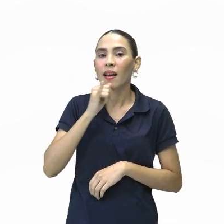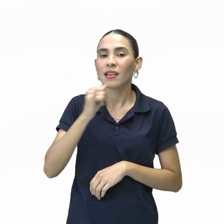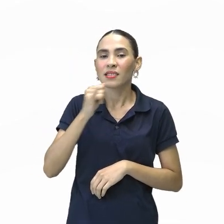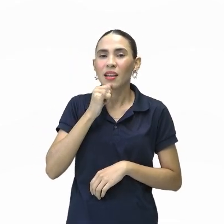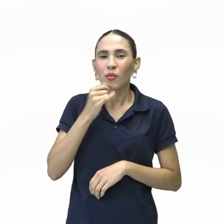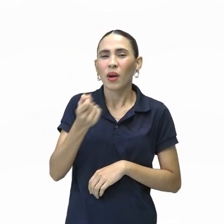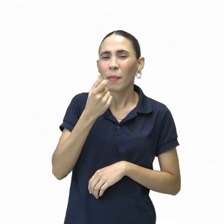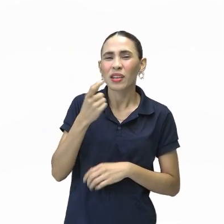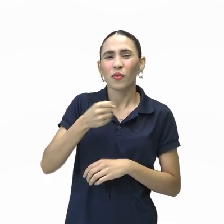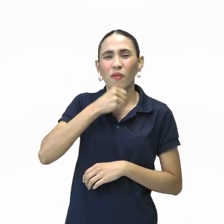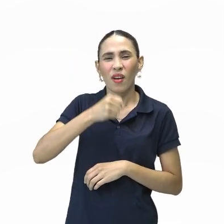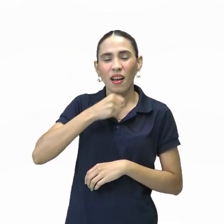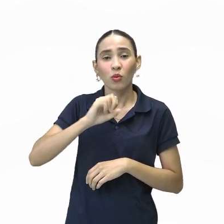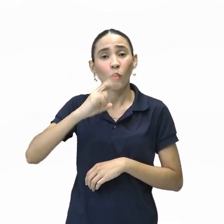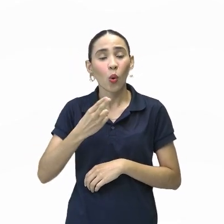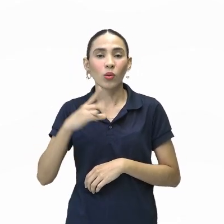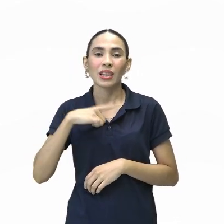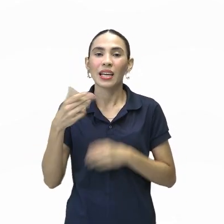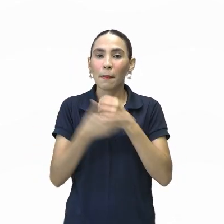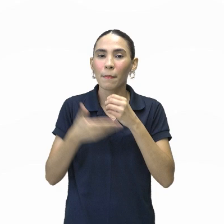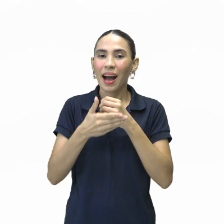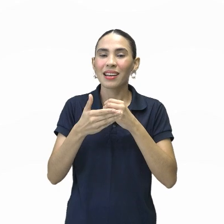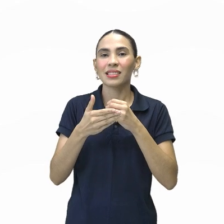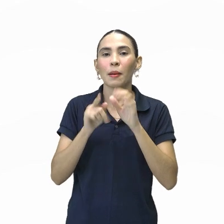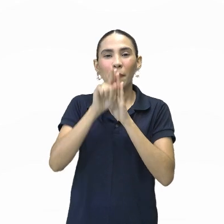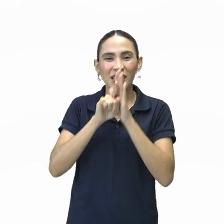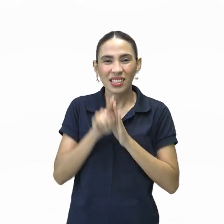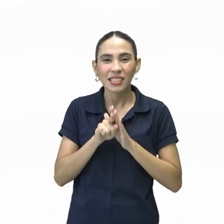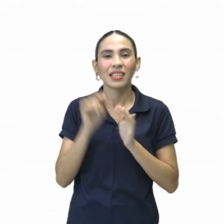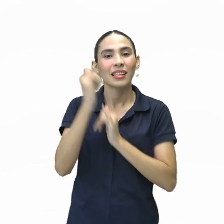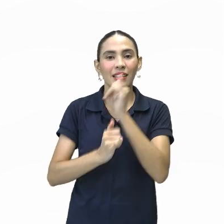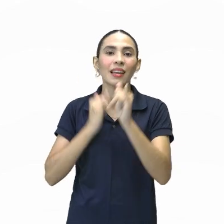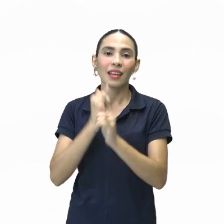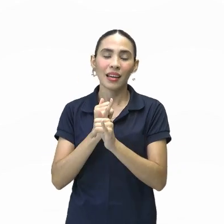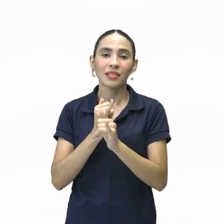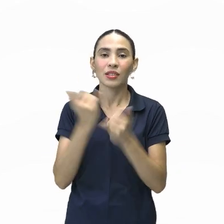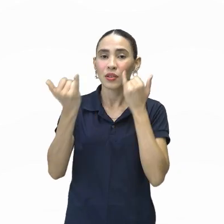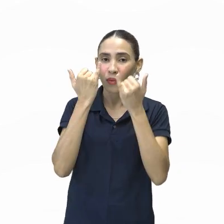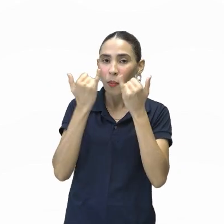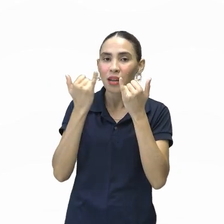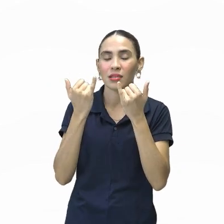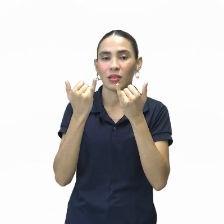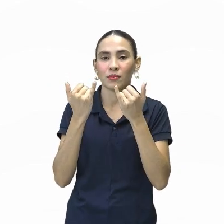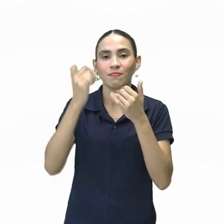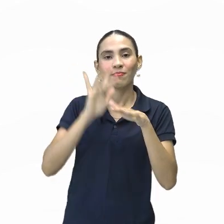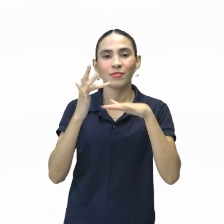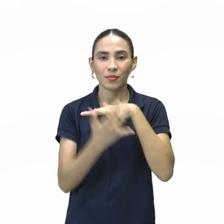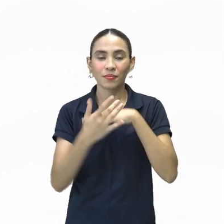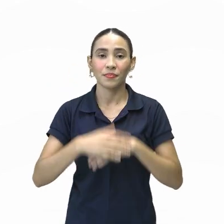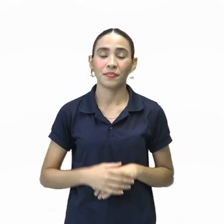tratamentos antigos ou se basear na internet, né, por informações aí contidas nas mídias.